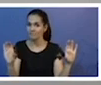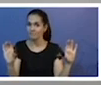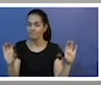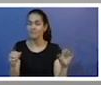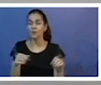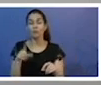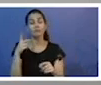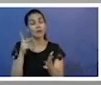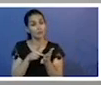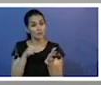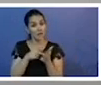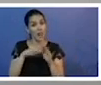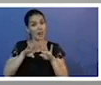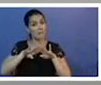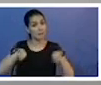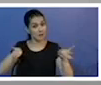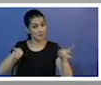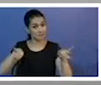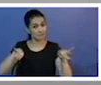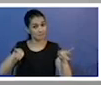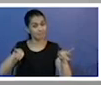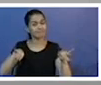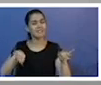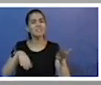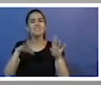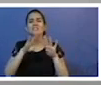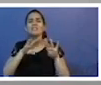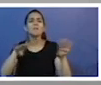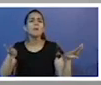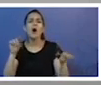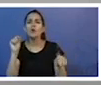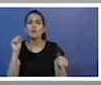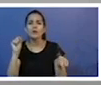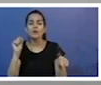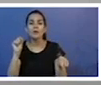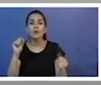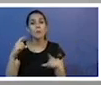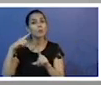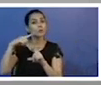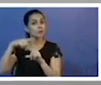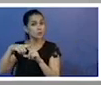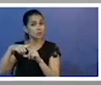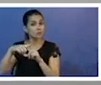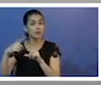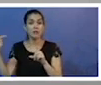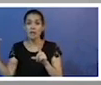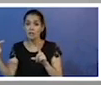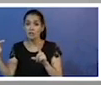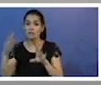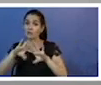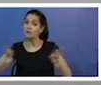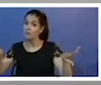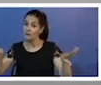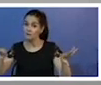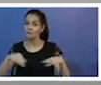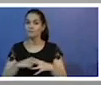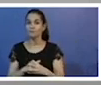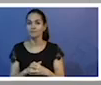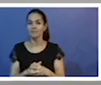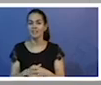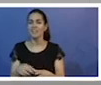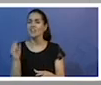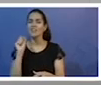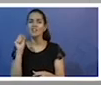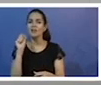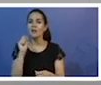se separa. Quando ele se separa, o que separa? A carga positiva da carga negativa. Então, quem é